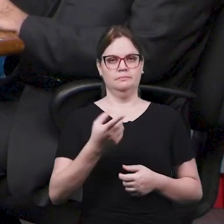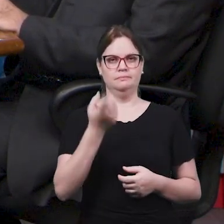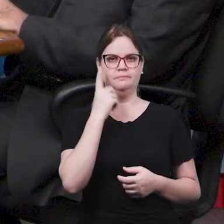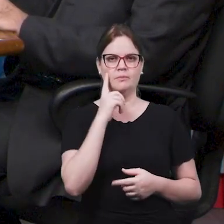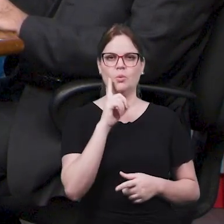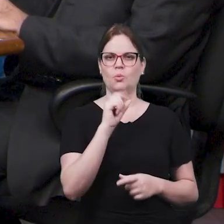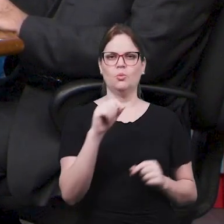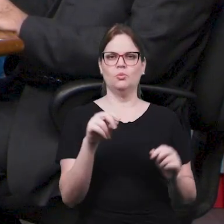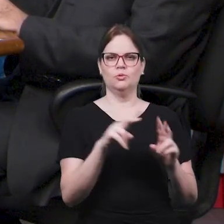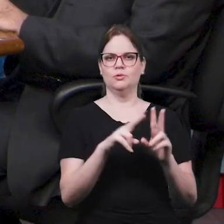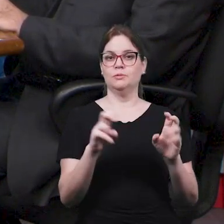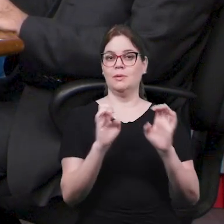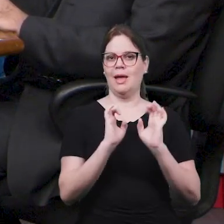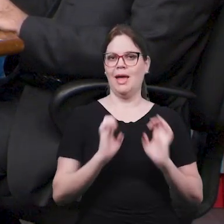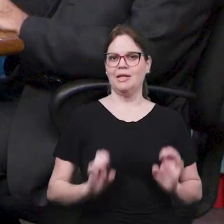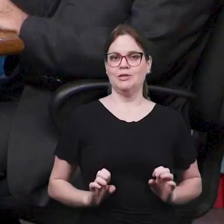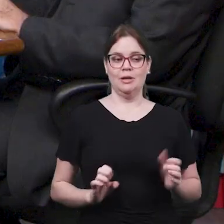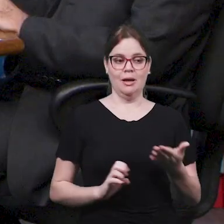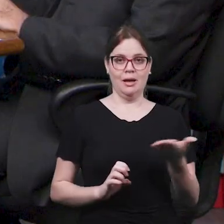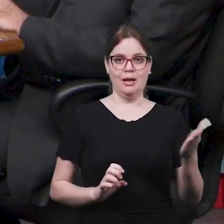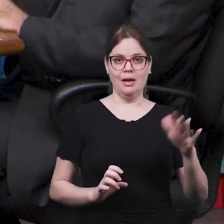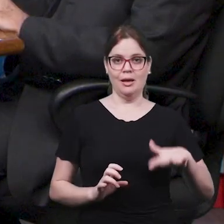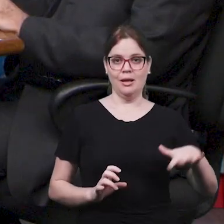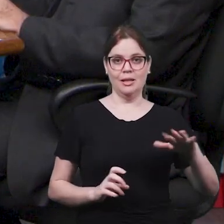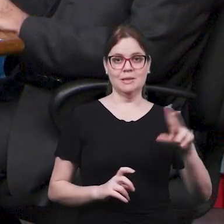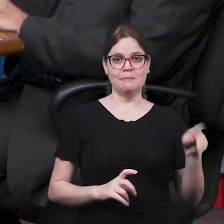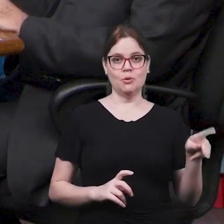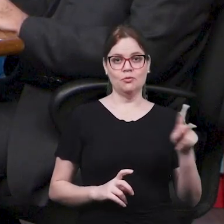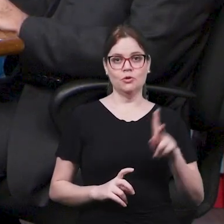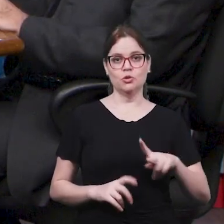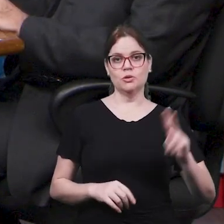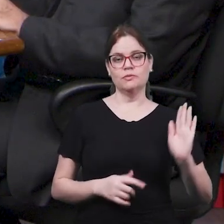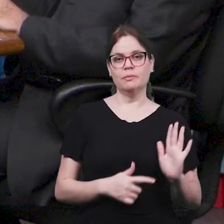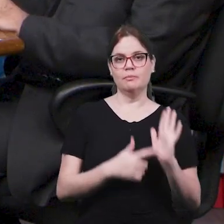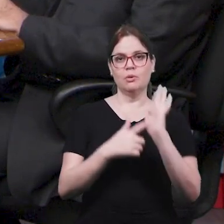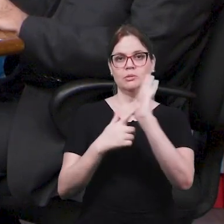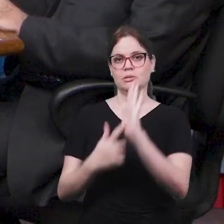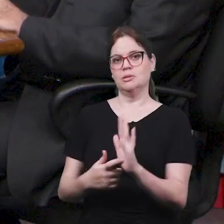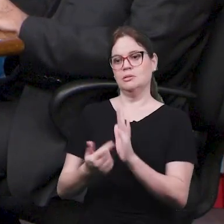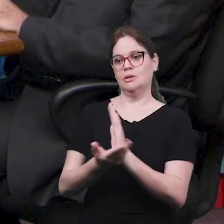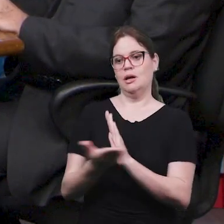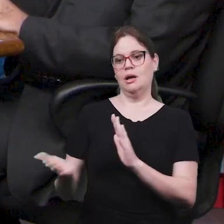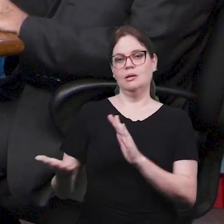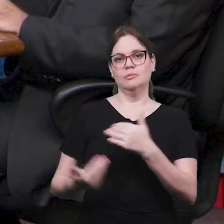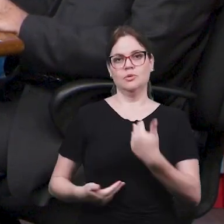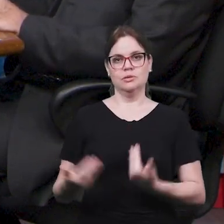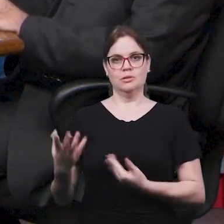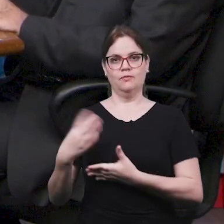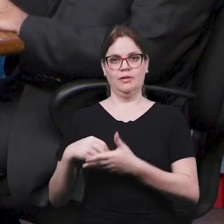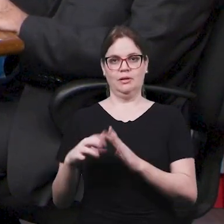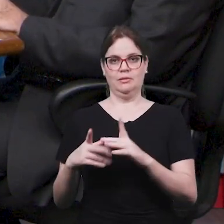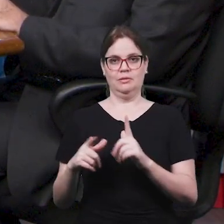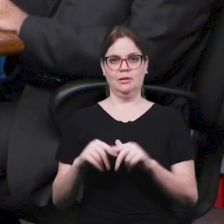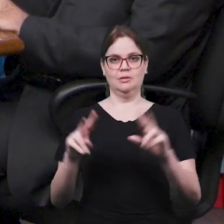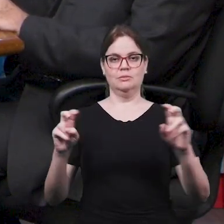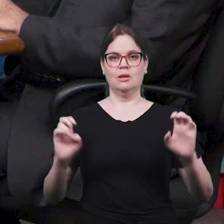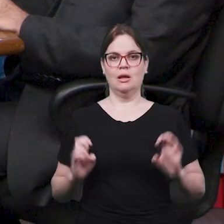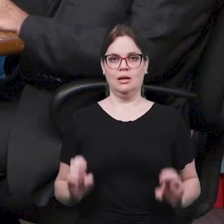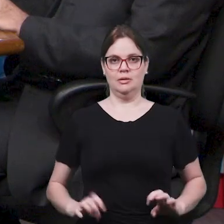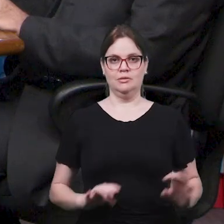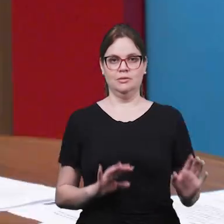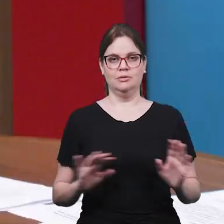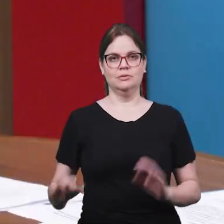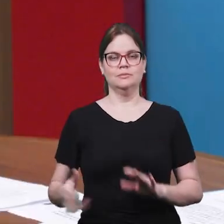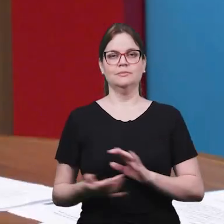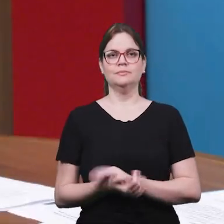o que elas vão refletir para a igreja em termos éticos. Eliane, por favor. Em termos éticos,